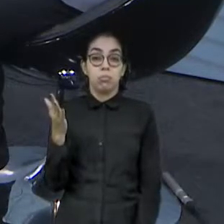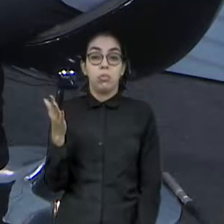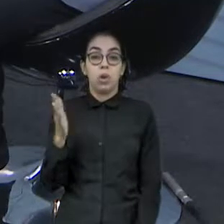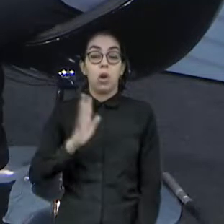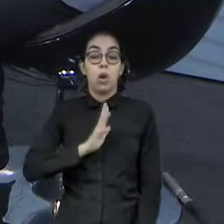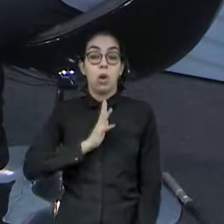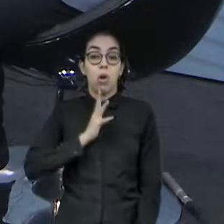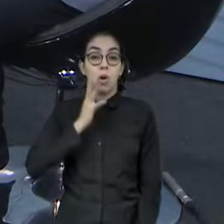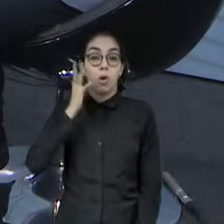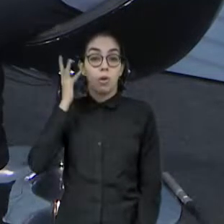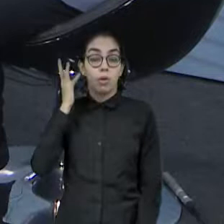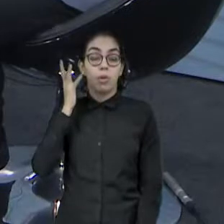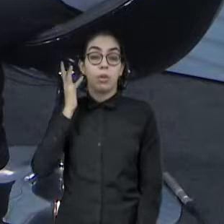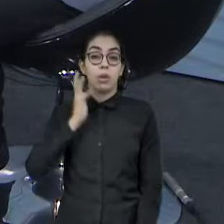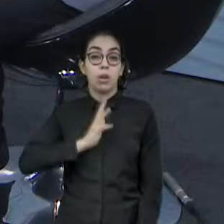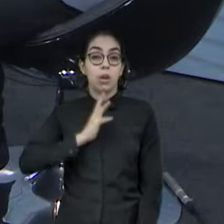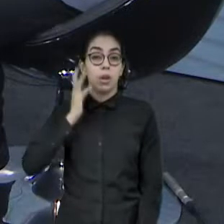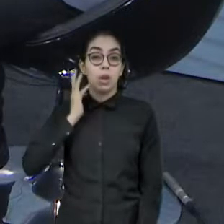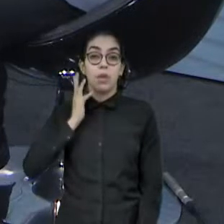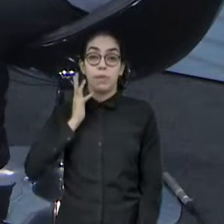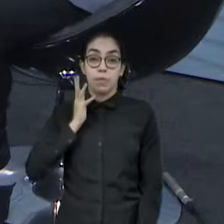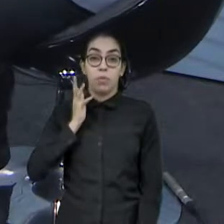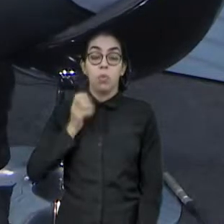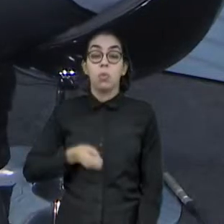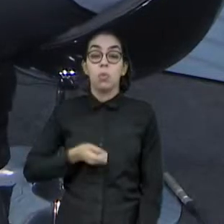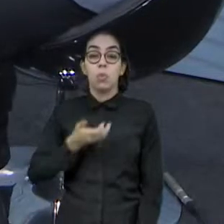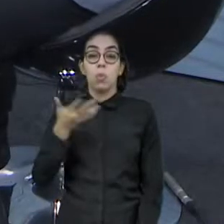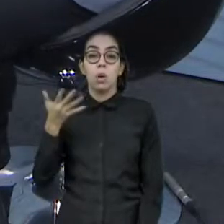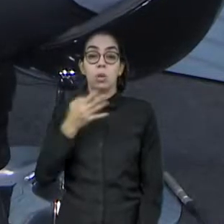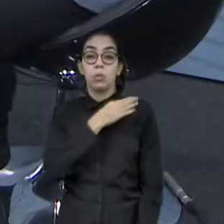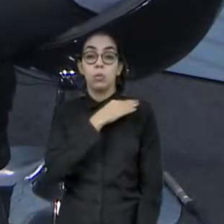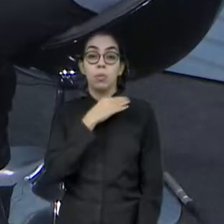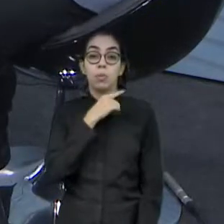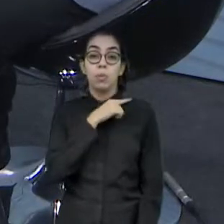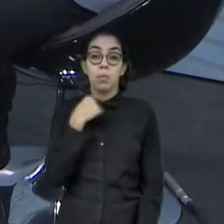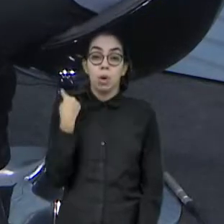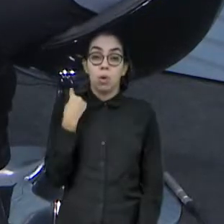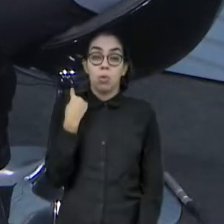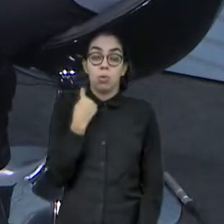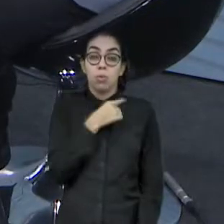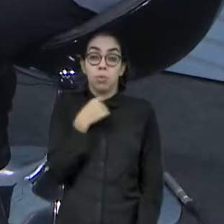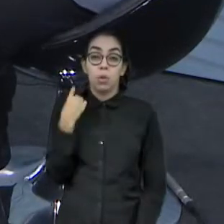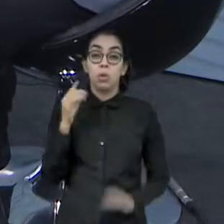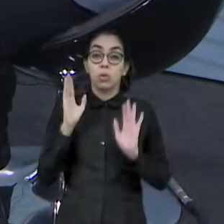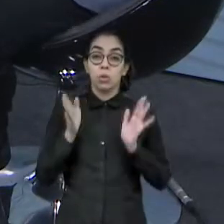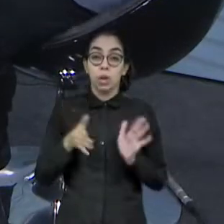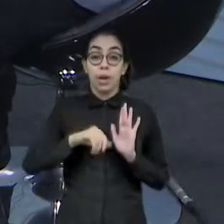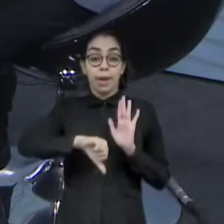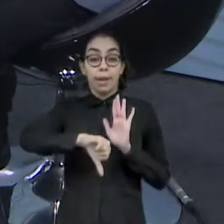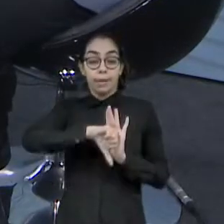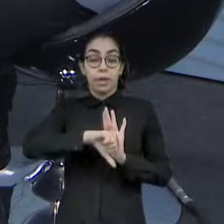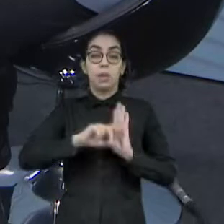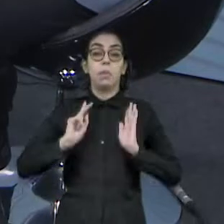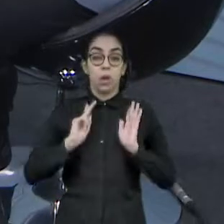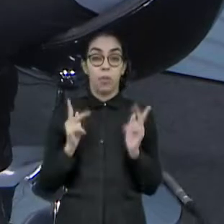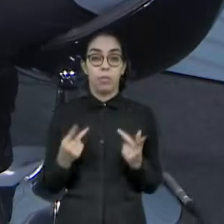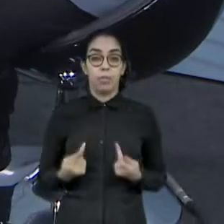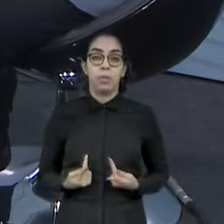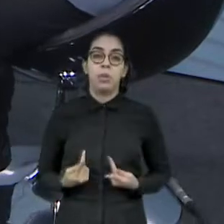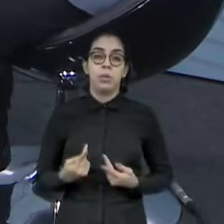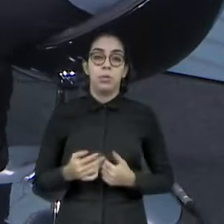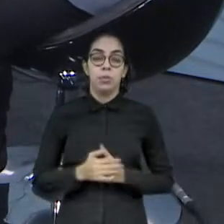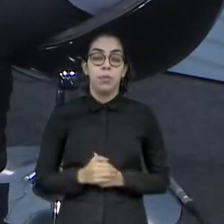mortos civis de uma forma absurda, enterrados em covas rasas. São crimes contra a humanidade, isso não é absurdo.